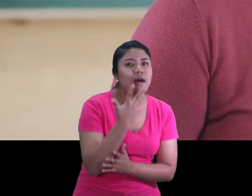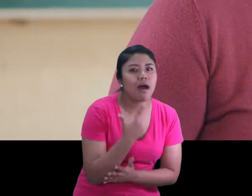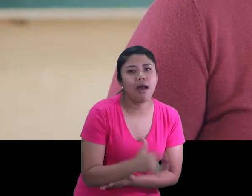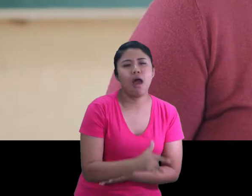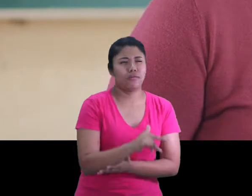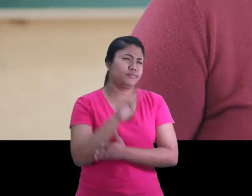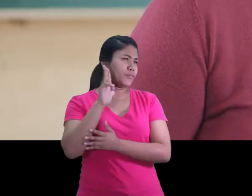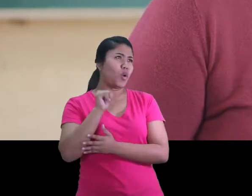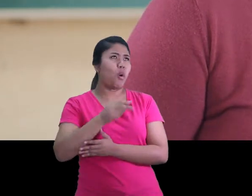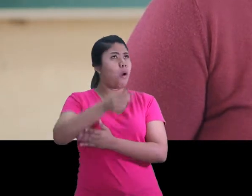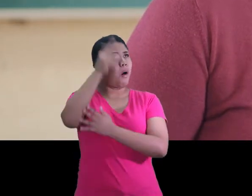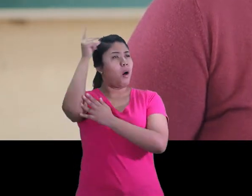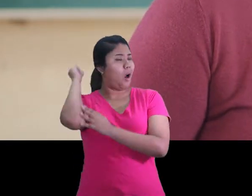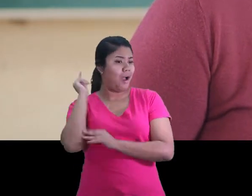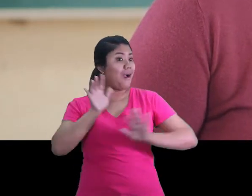na verdade,